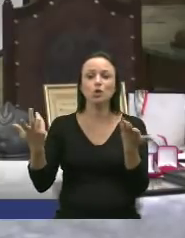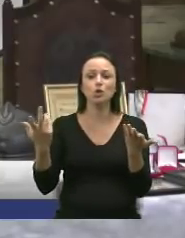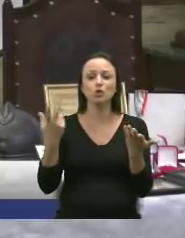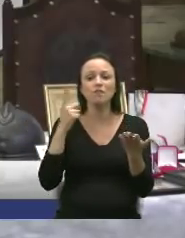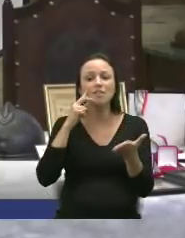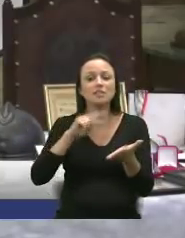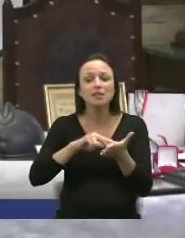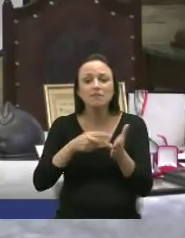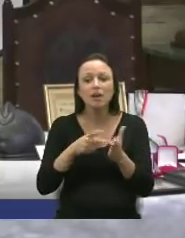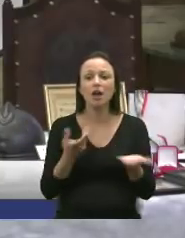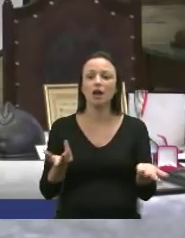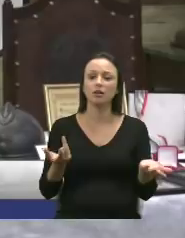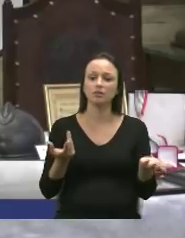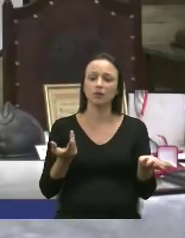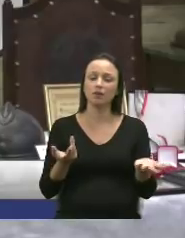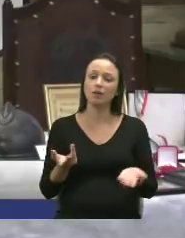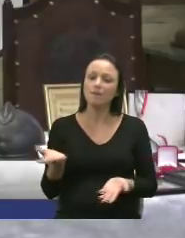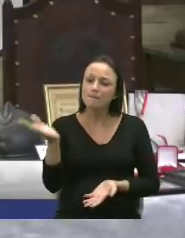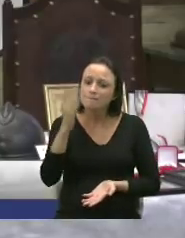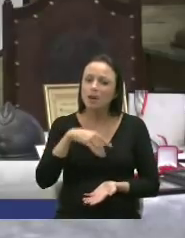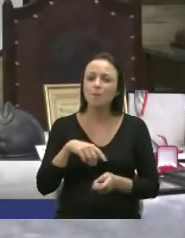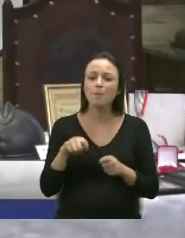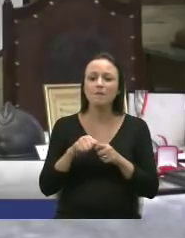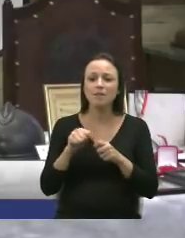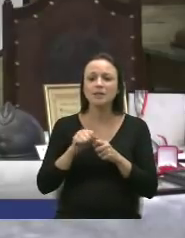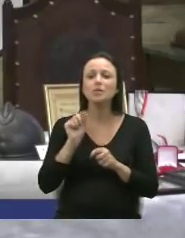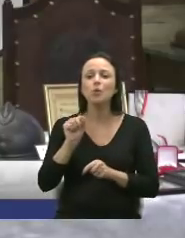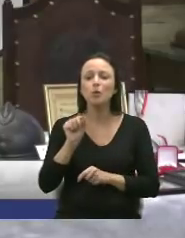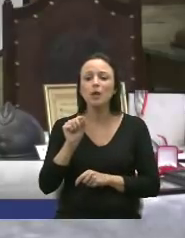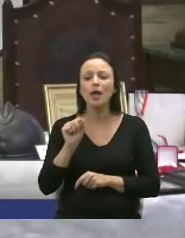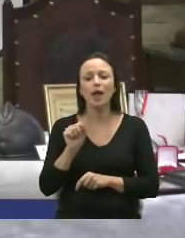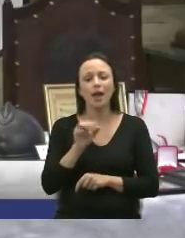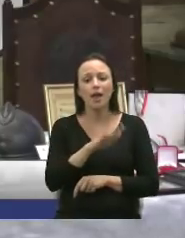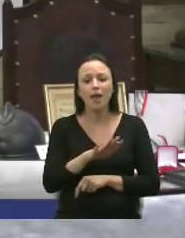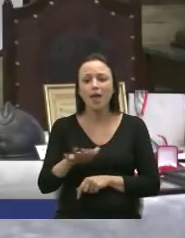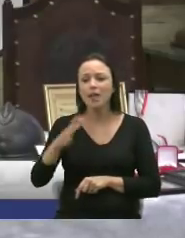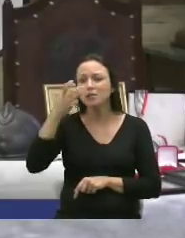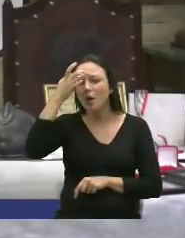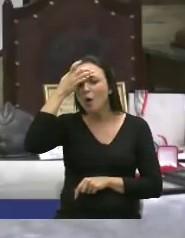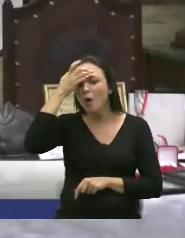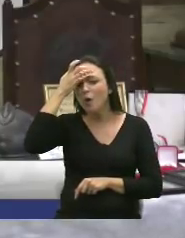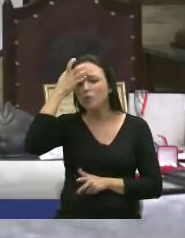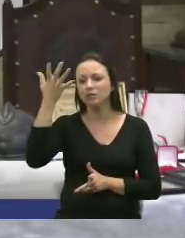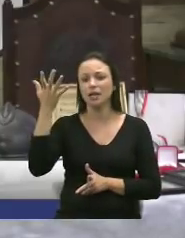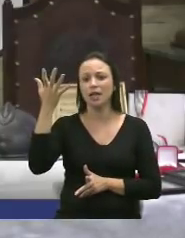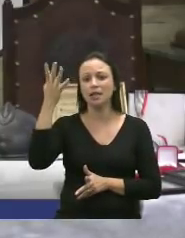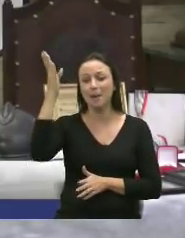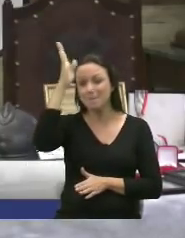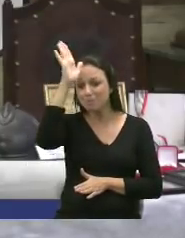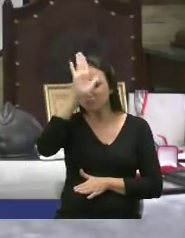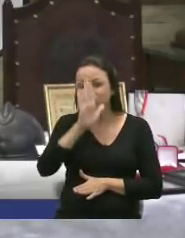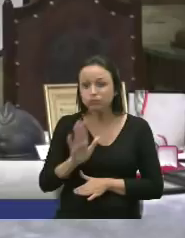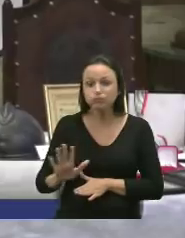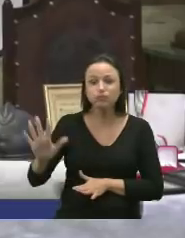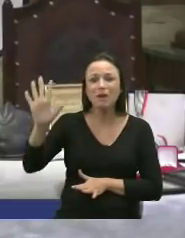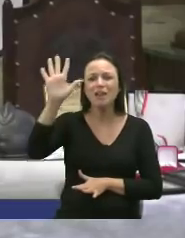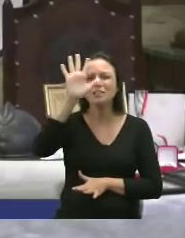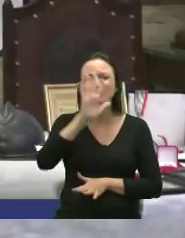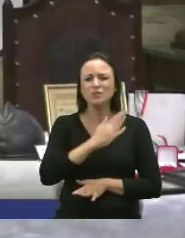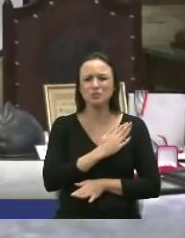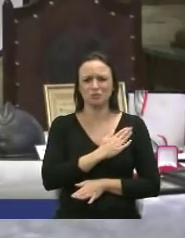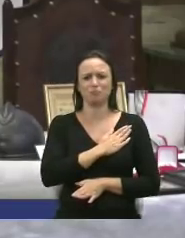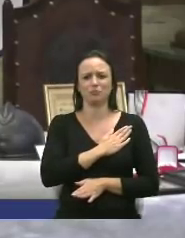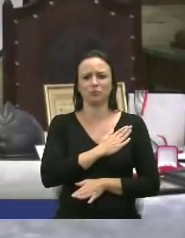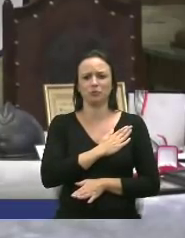Enfim. Vamos despertar a consciência que, mais do que nacionalismo, ou mais até do que